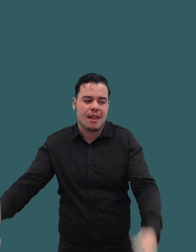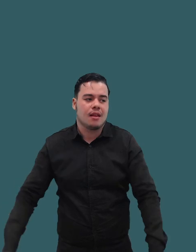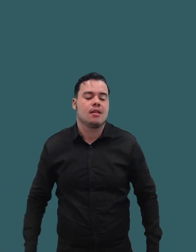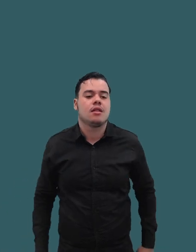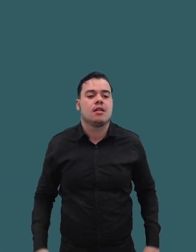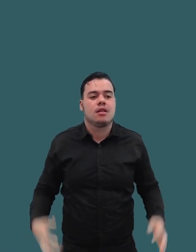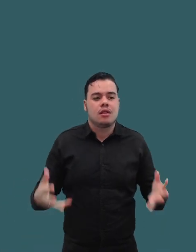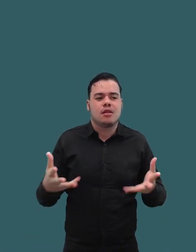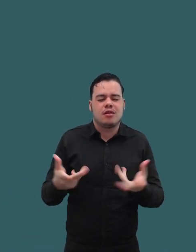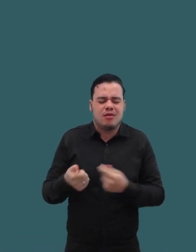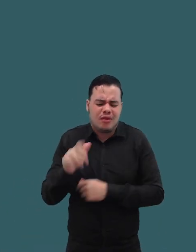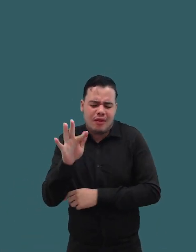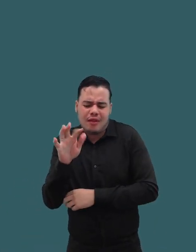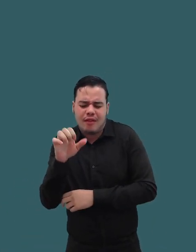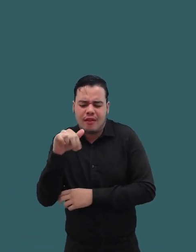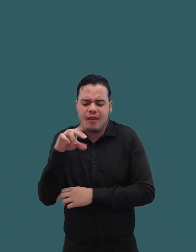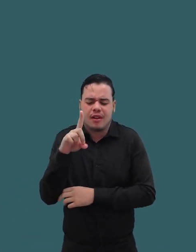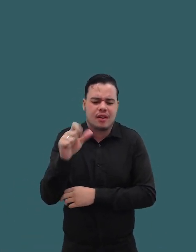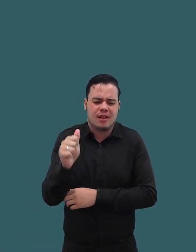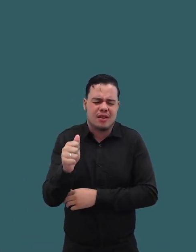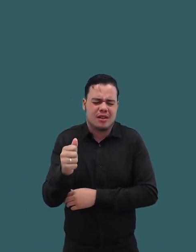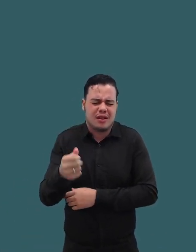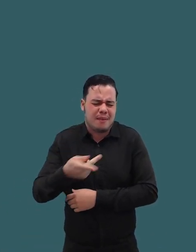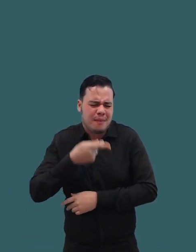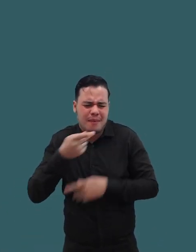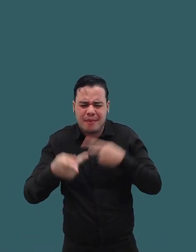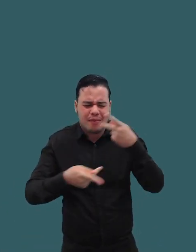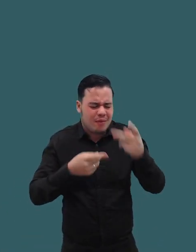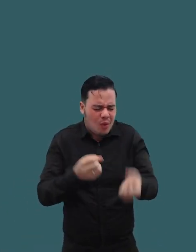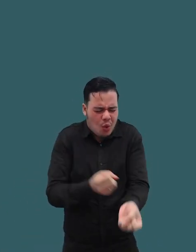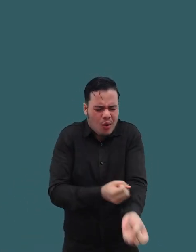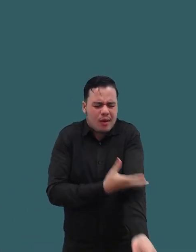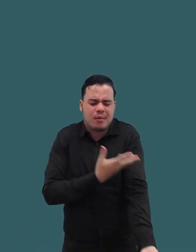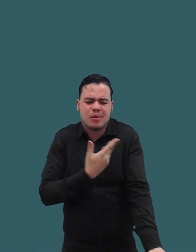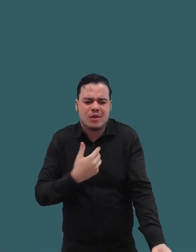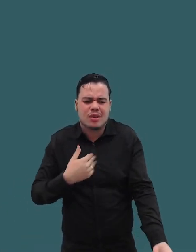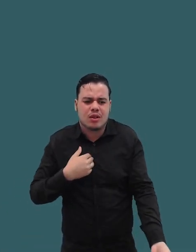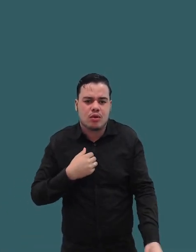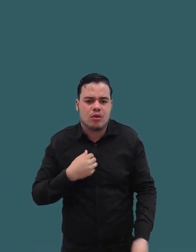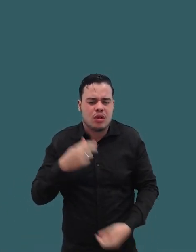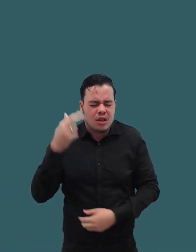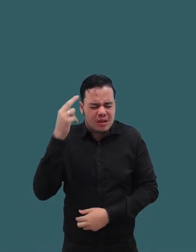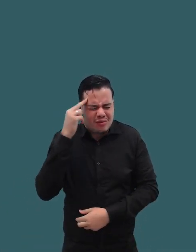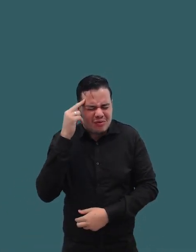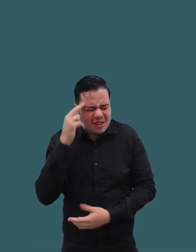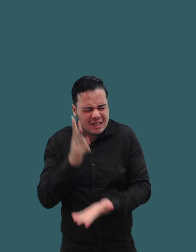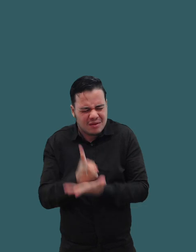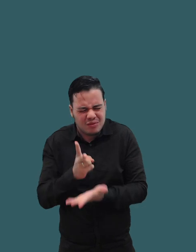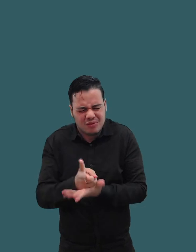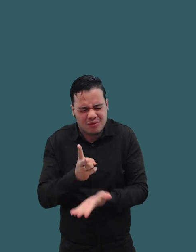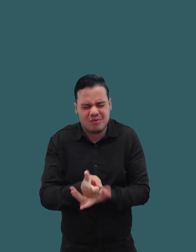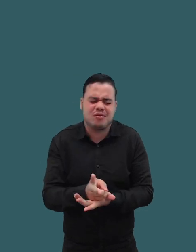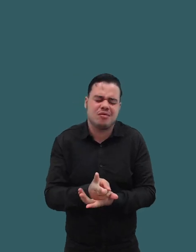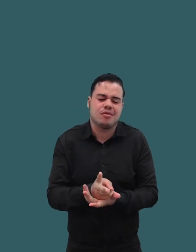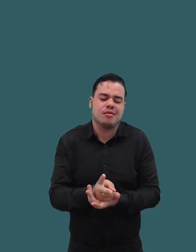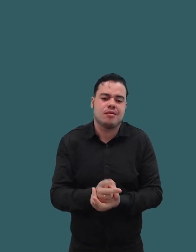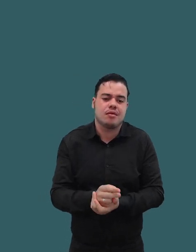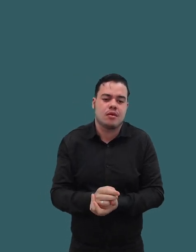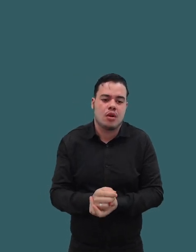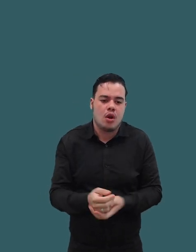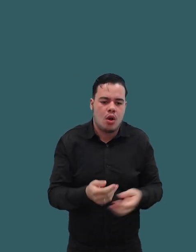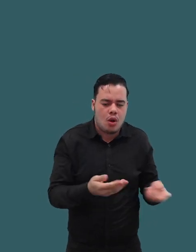suas palavras emocionadas, mas também com muito engajamento e muita consciência de classe. Cumprimento